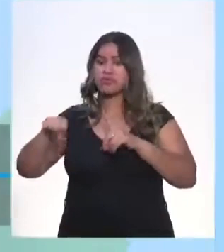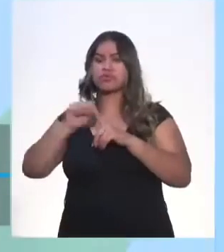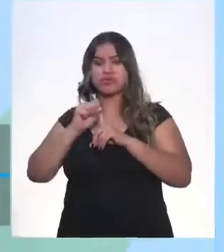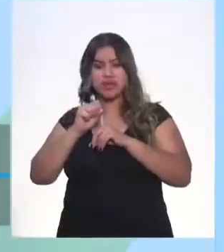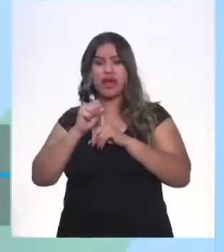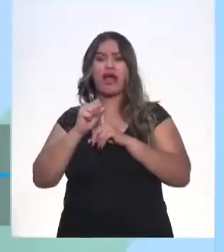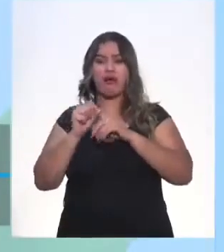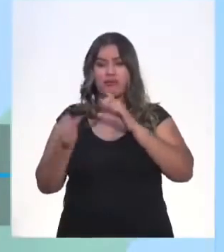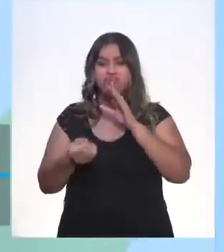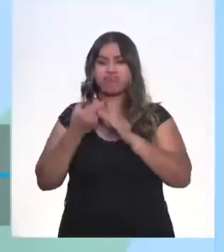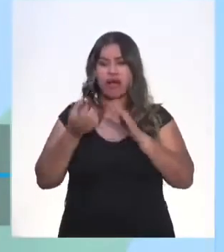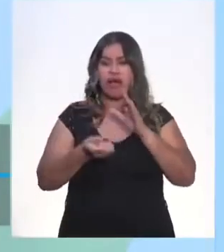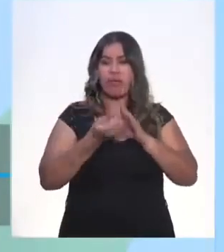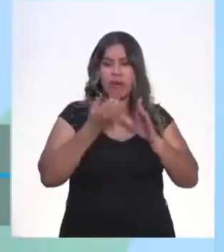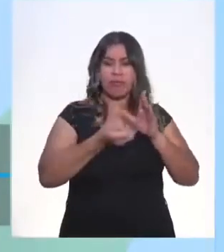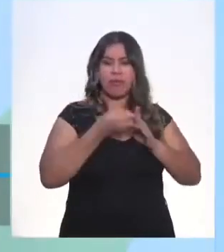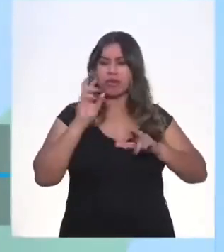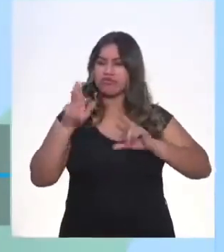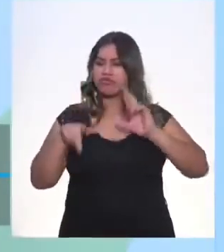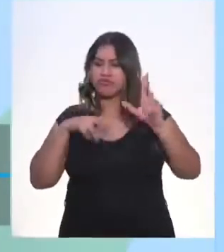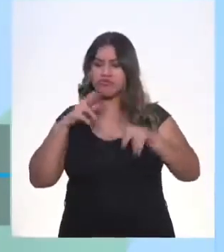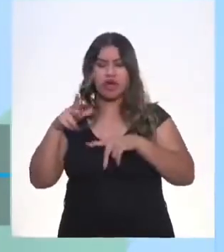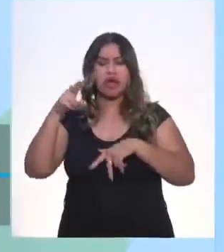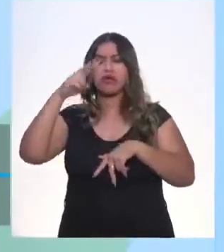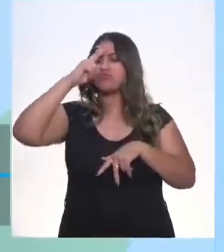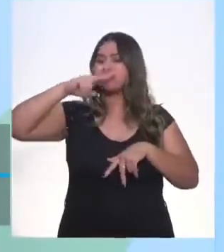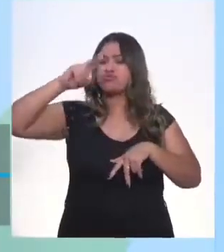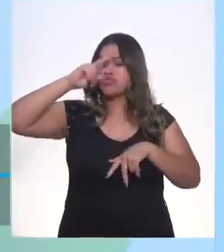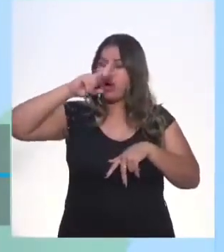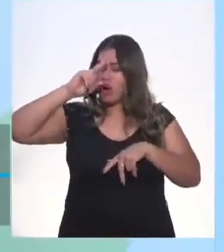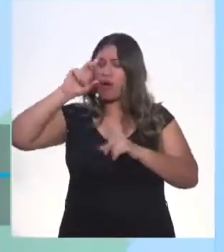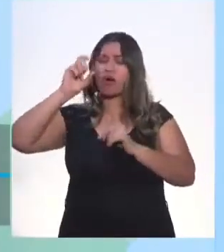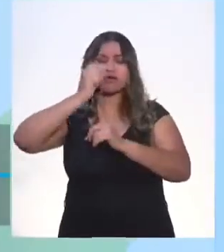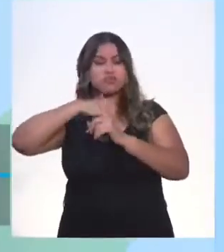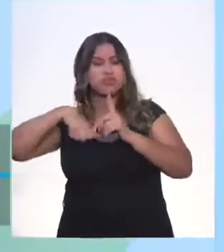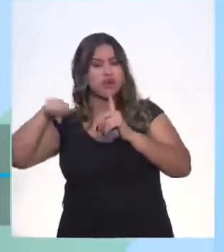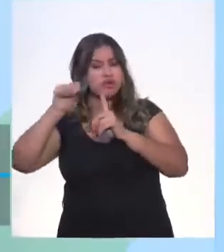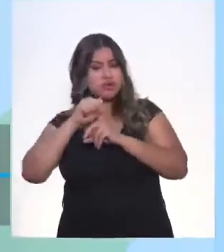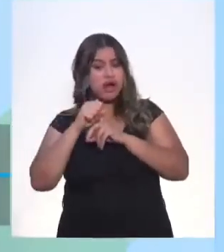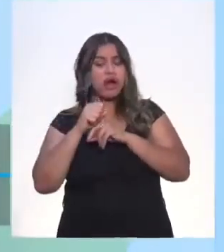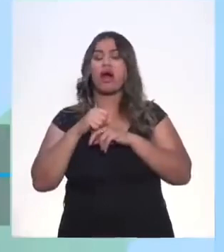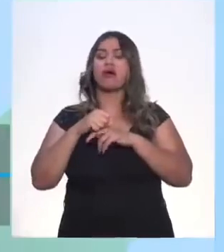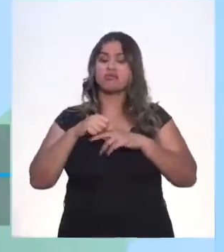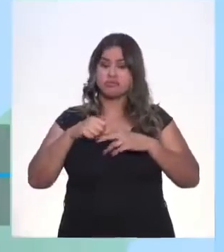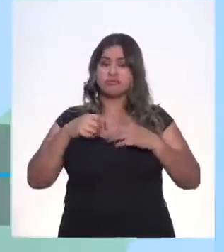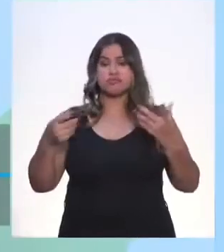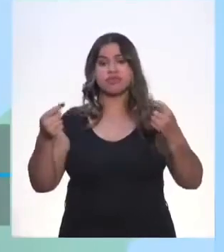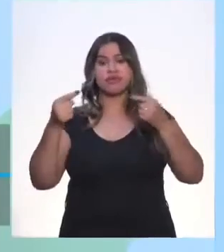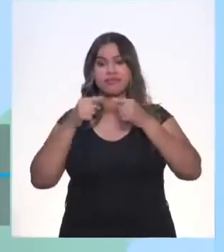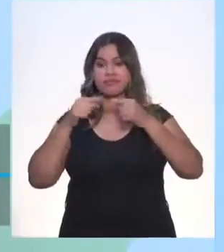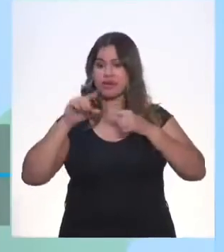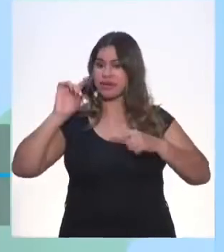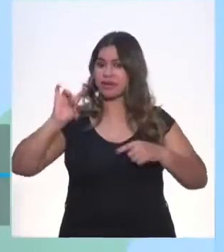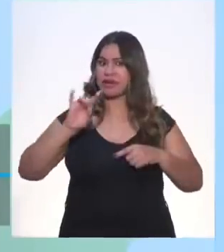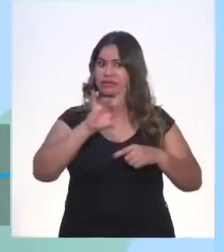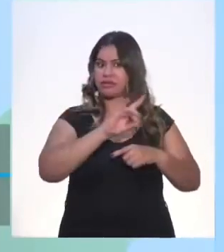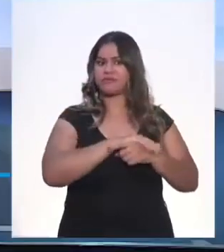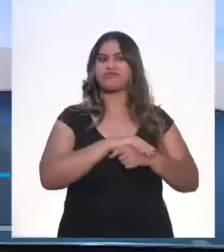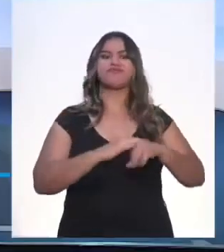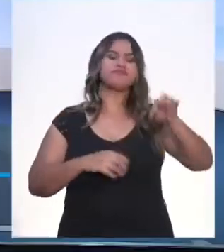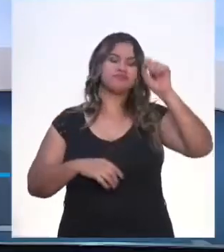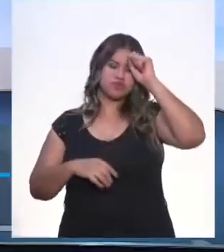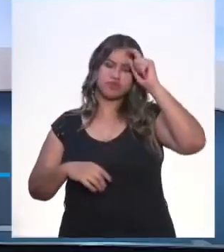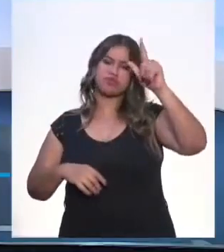teve uma construção diferente. Uma construção histórica, uma construção social ali, que vai fazer com que cada um de nós seja diferente. Cultural, né,